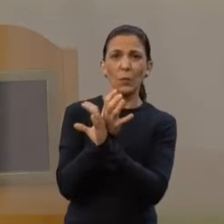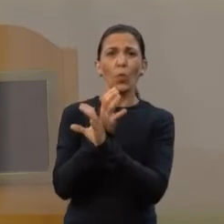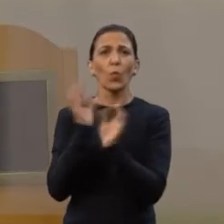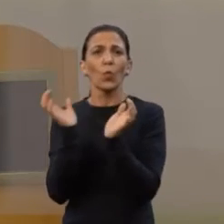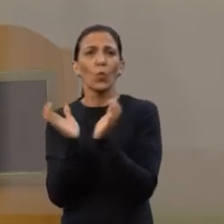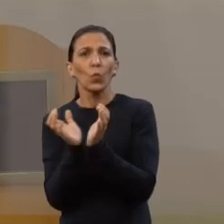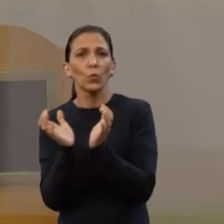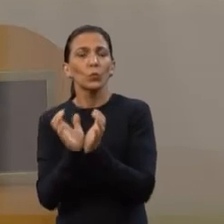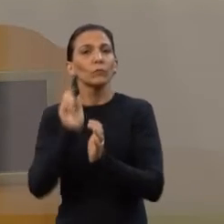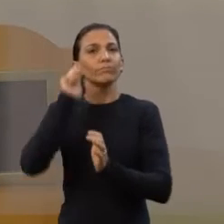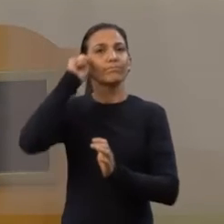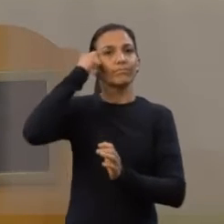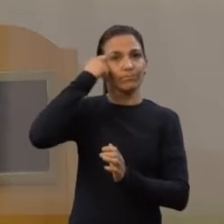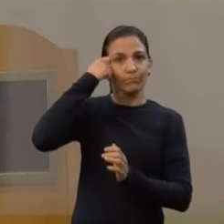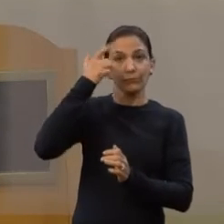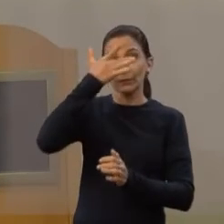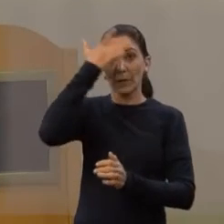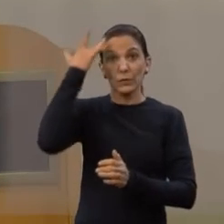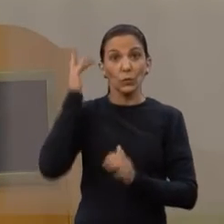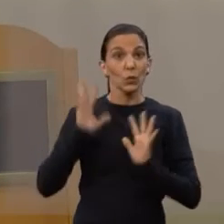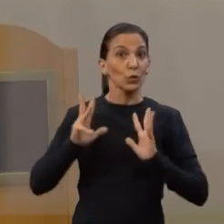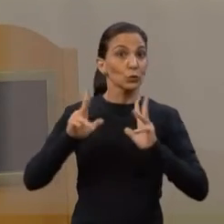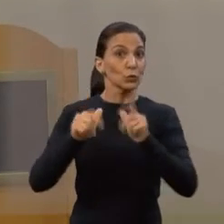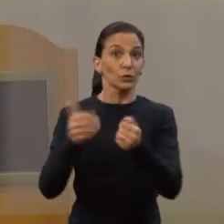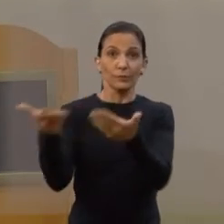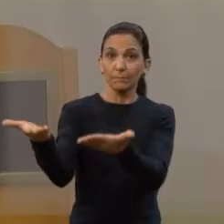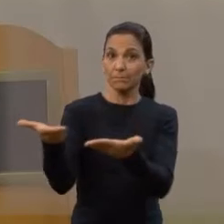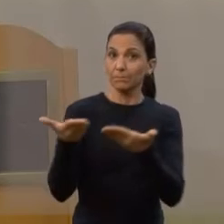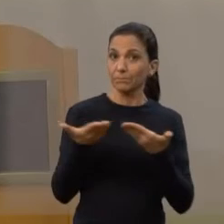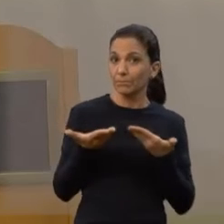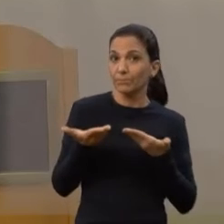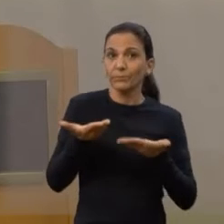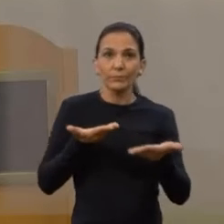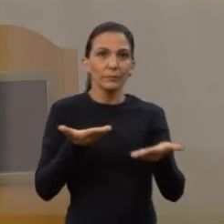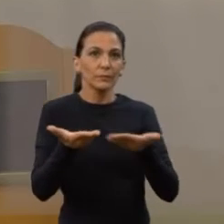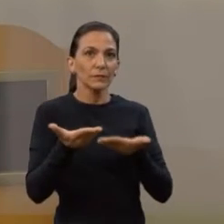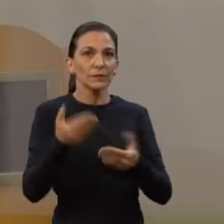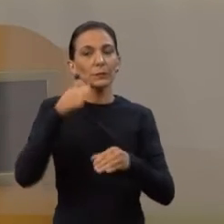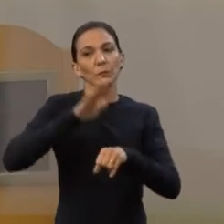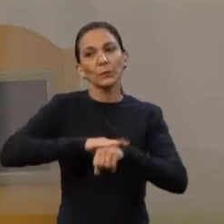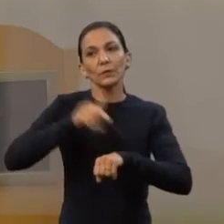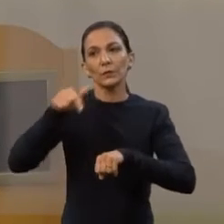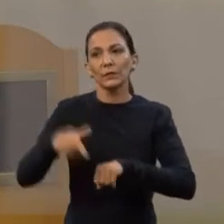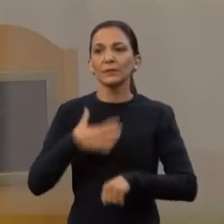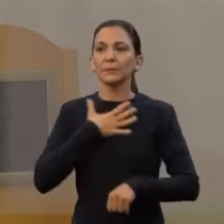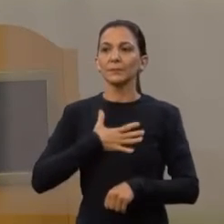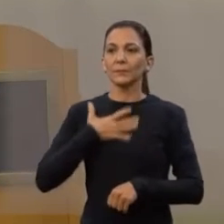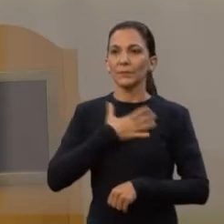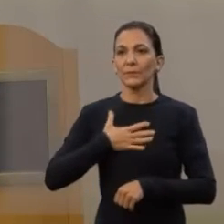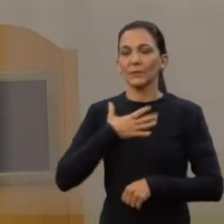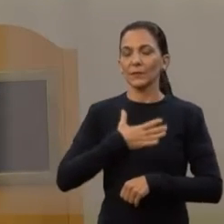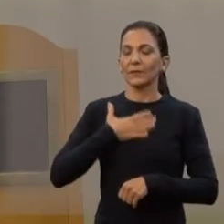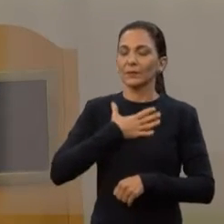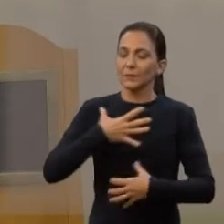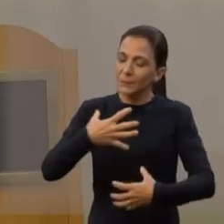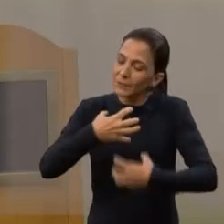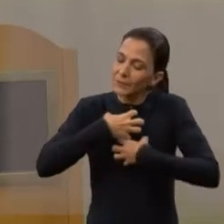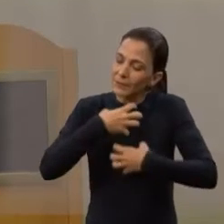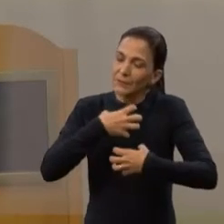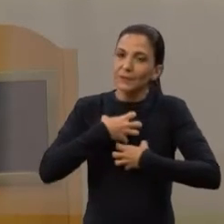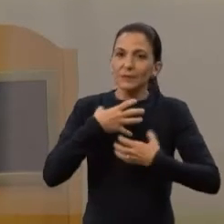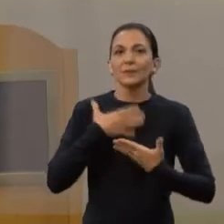estão todas as pessoas convidadas para compartilhar nesse momento conosco aqui na Câmara Vai ser um prazer imenso